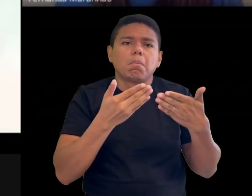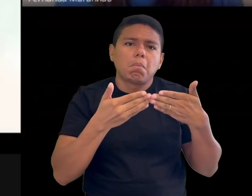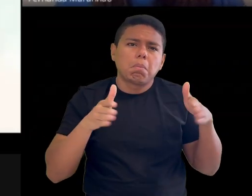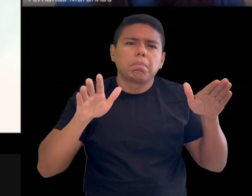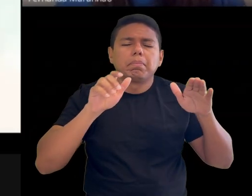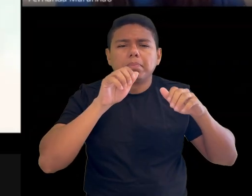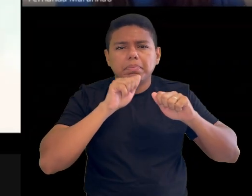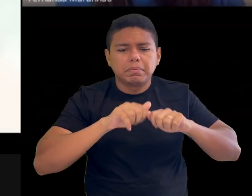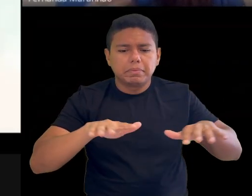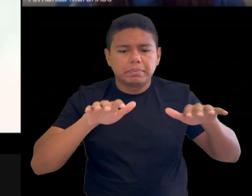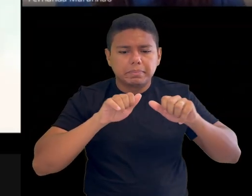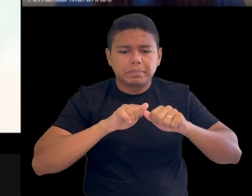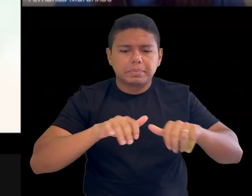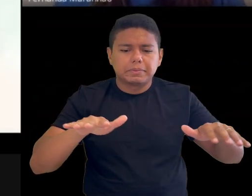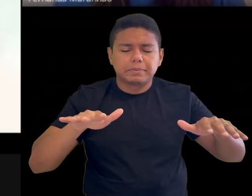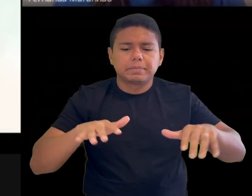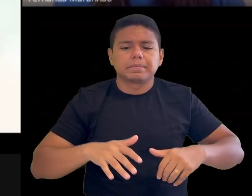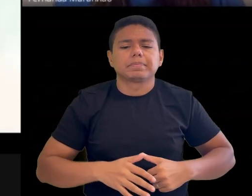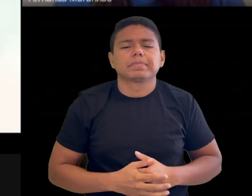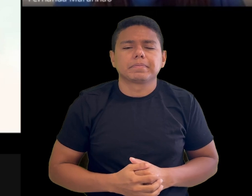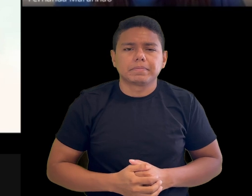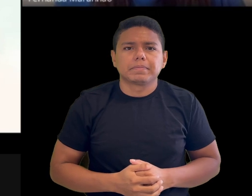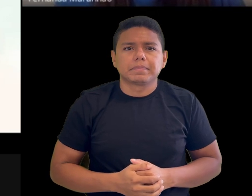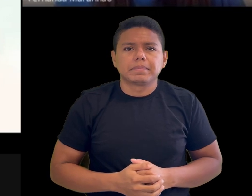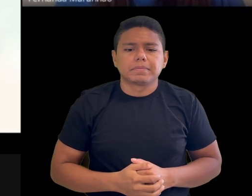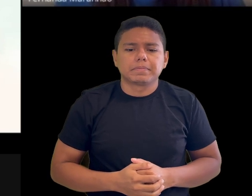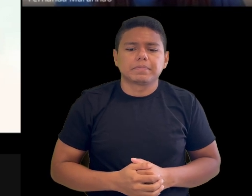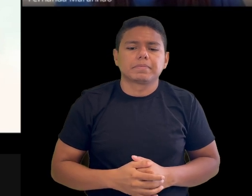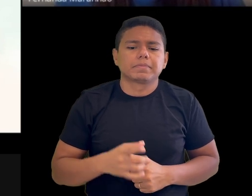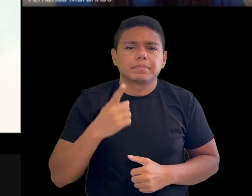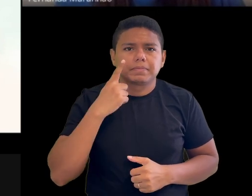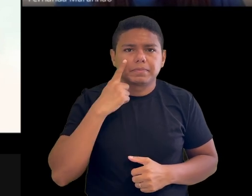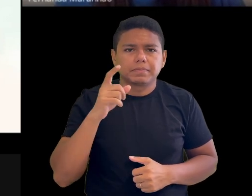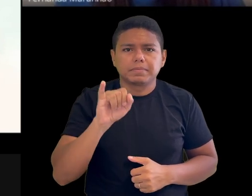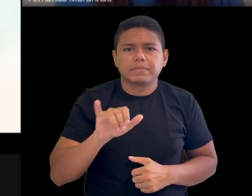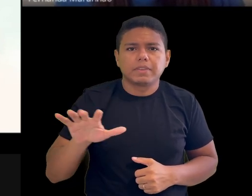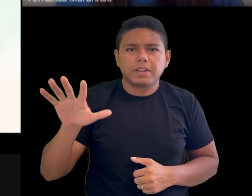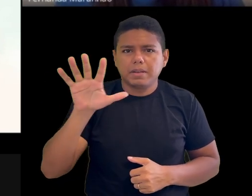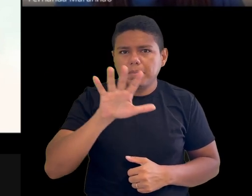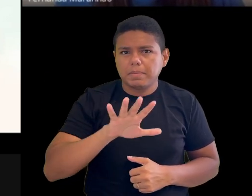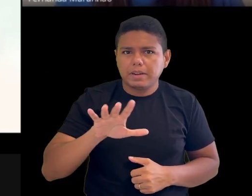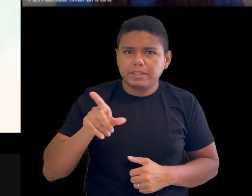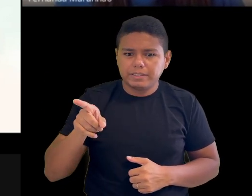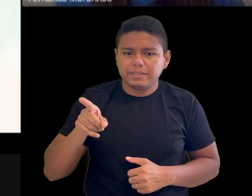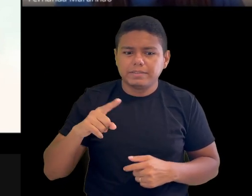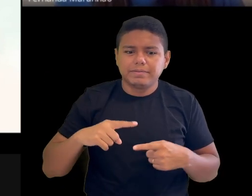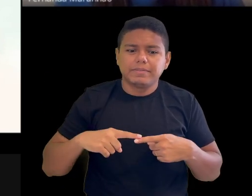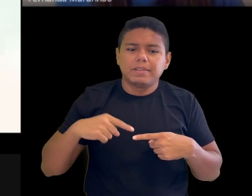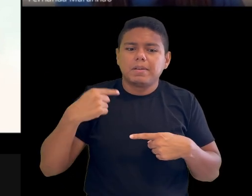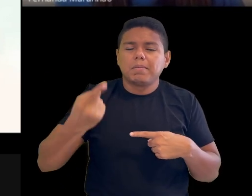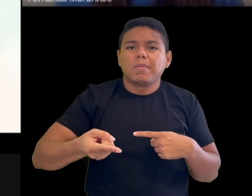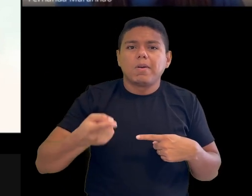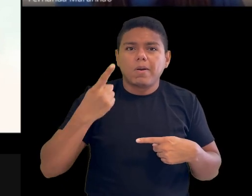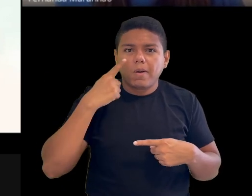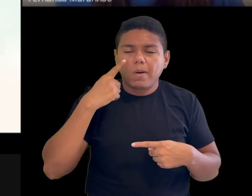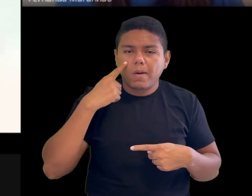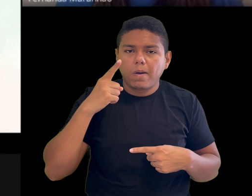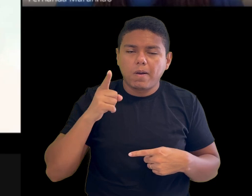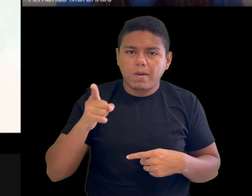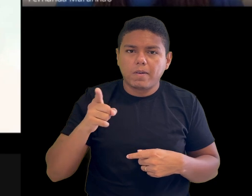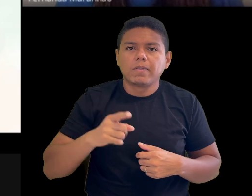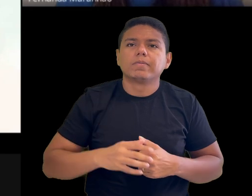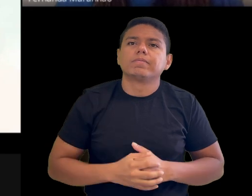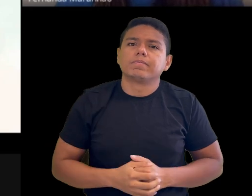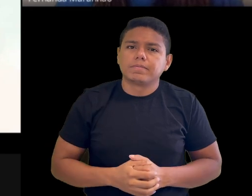amniorexia. Aqui, uma imagem pós-natal de uma placenta com inserção marginal e velamentosa, ver se os vasos